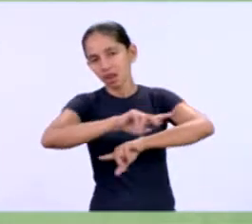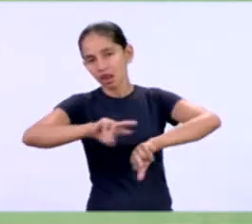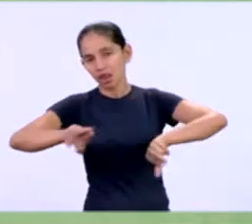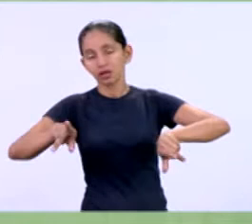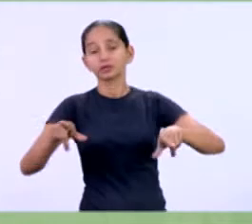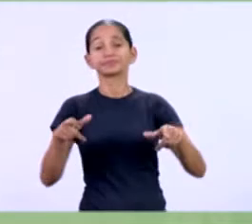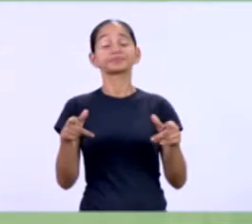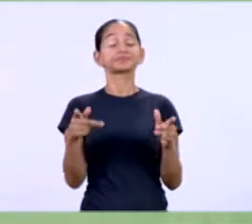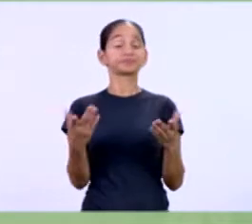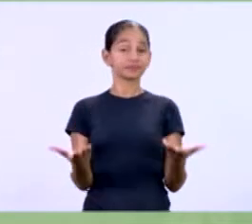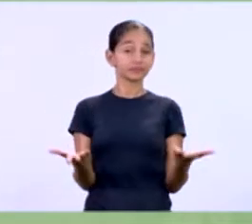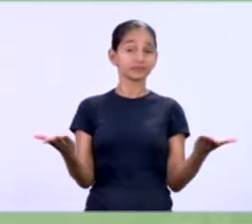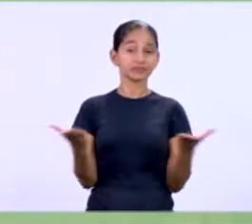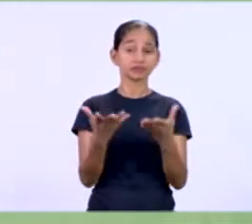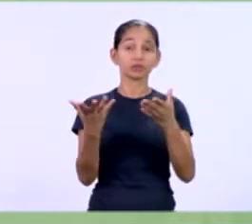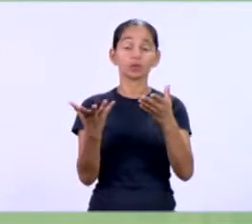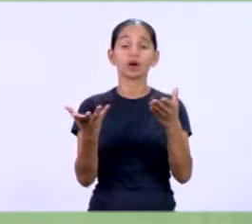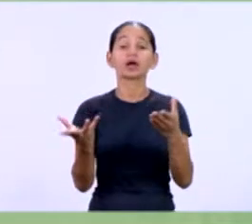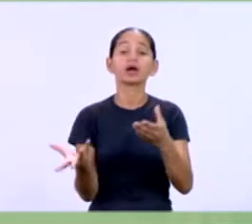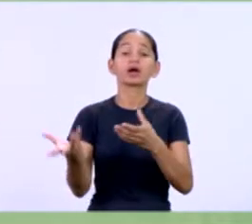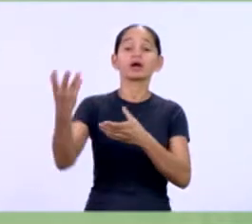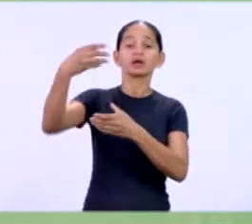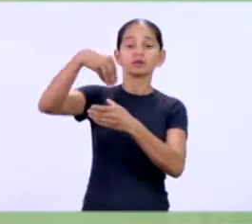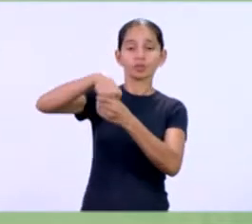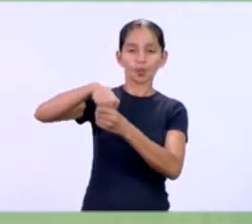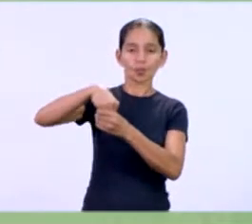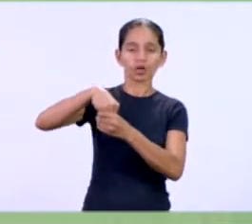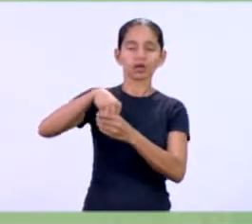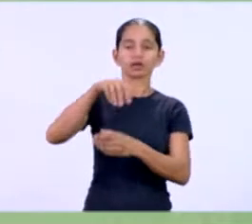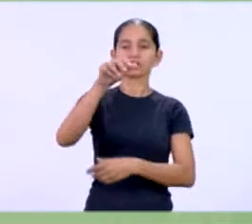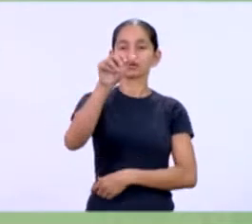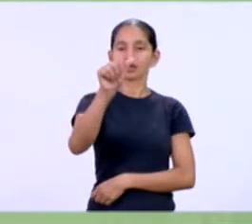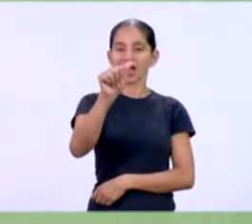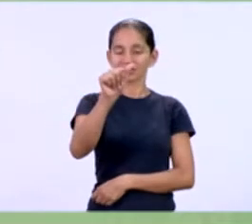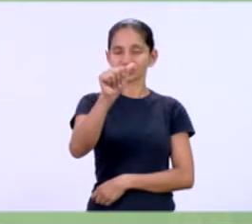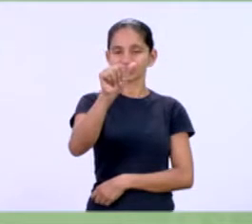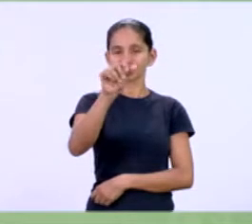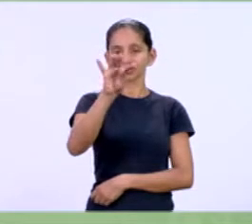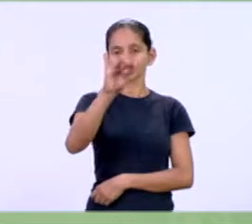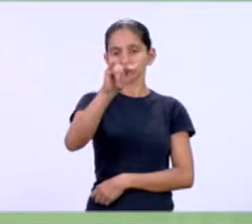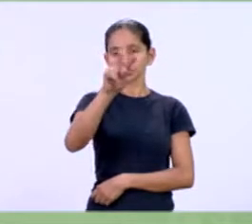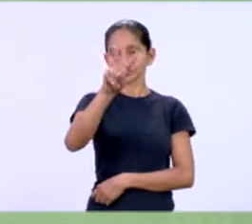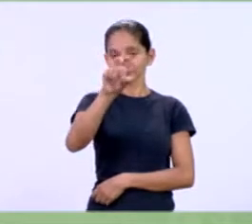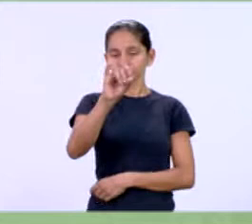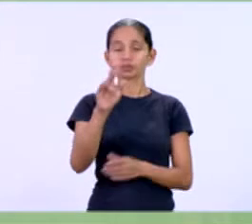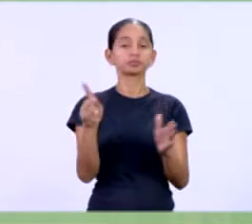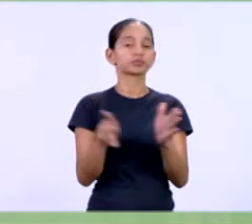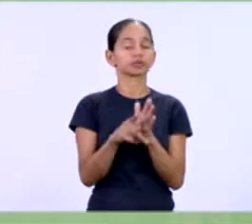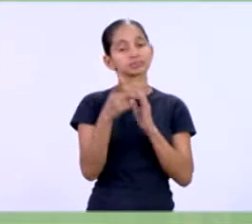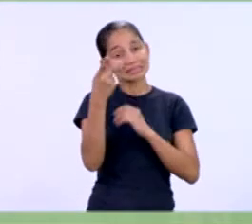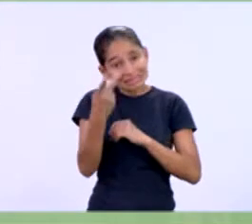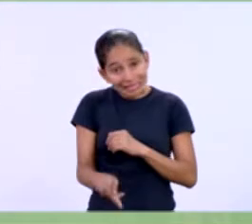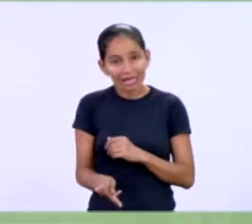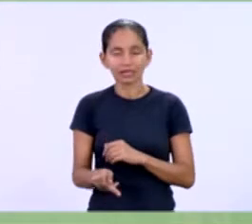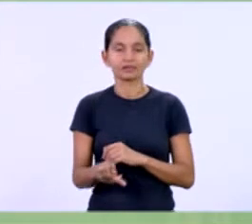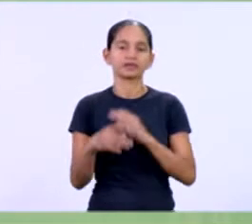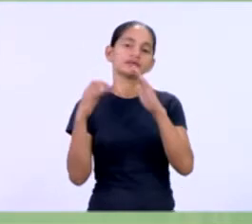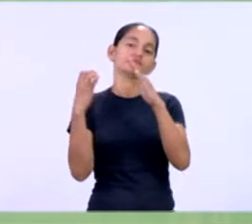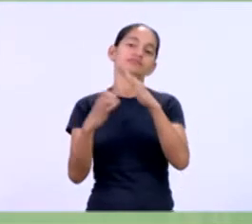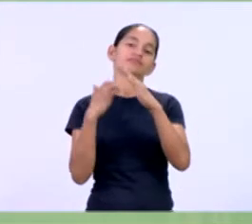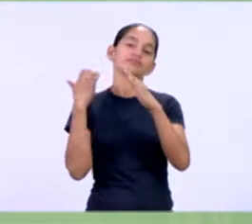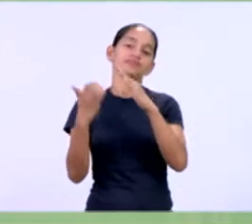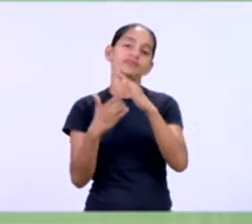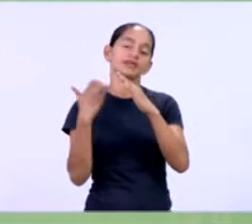fazer parte do ativo permanente e geram os custos fixos